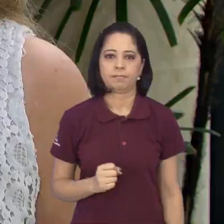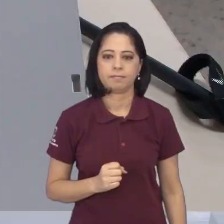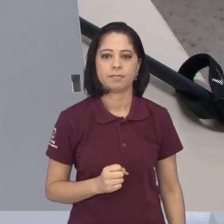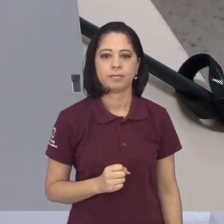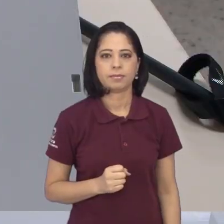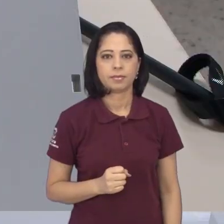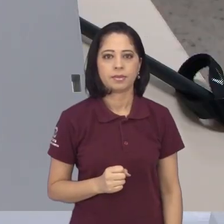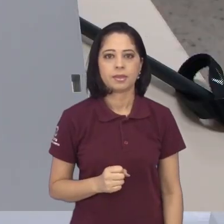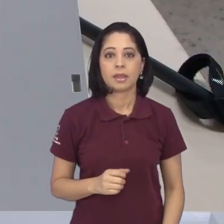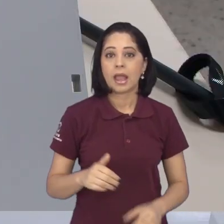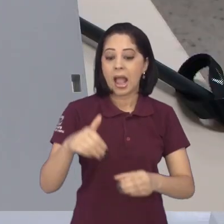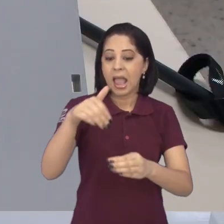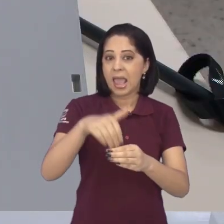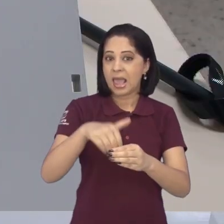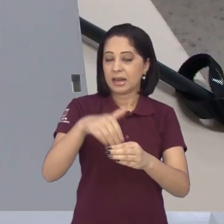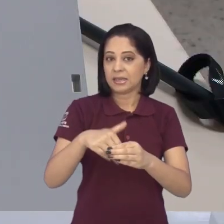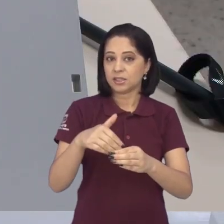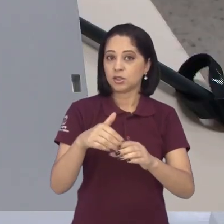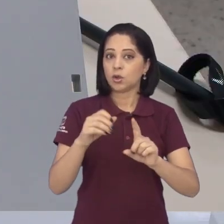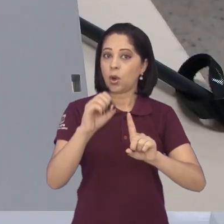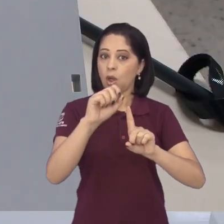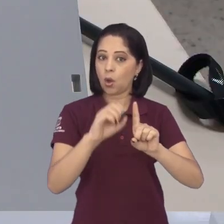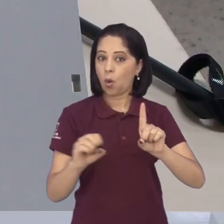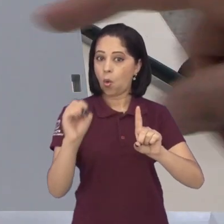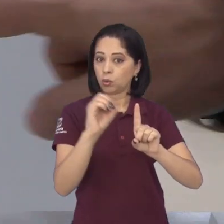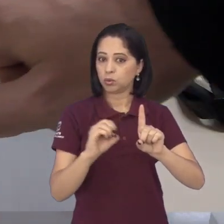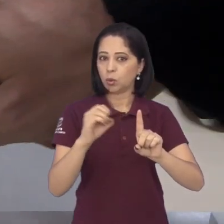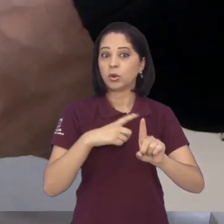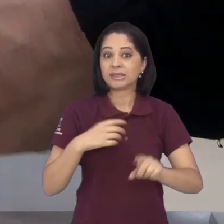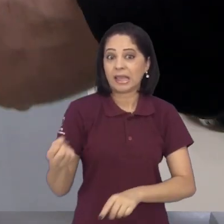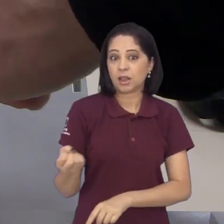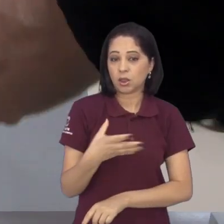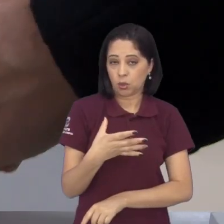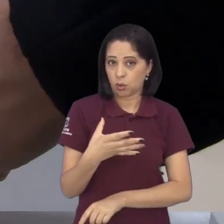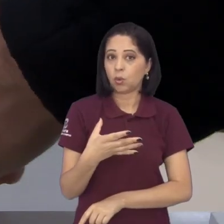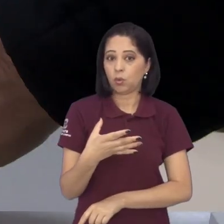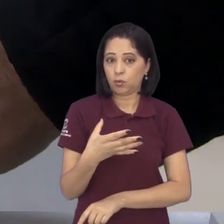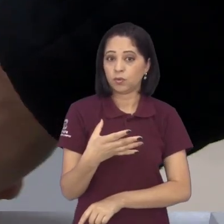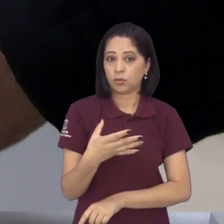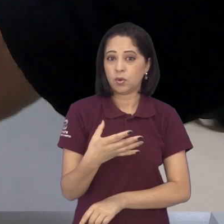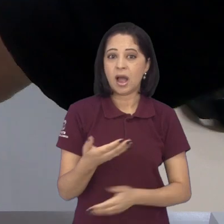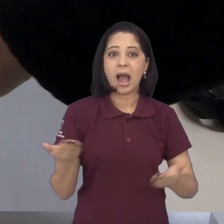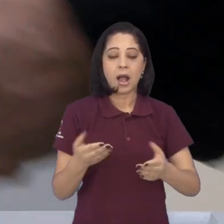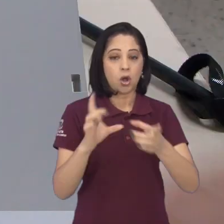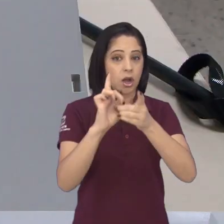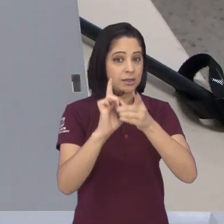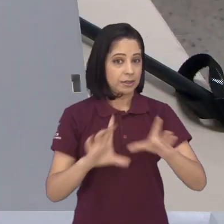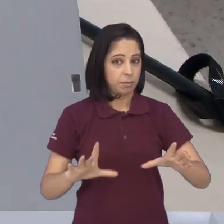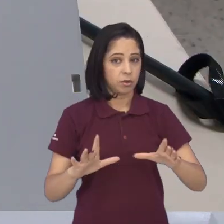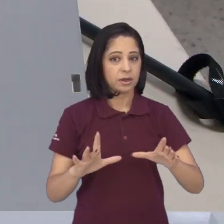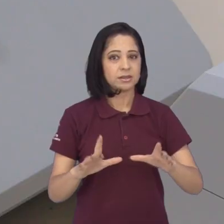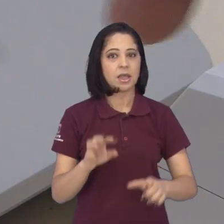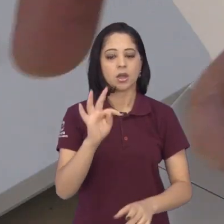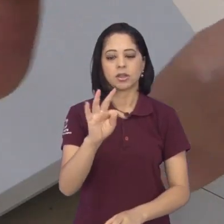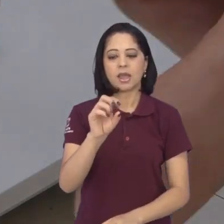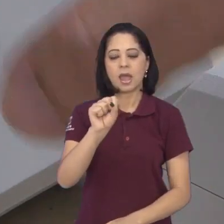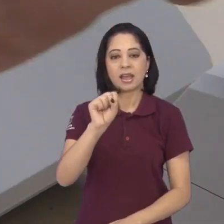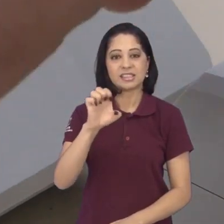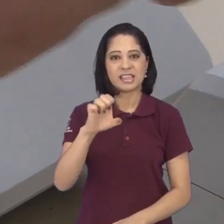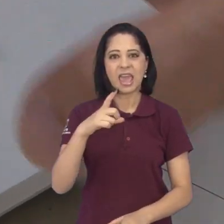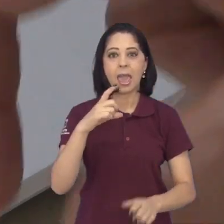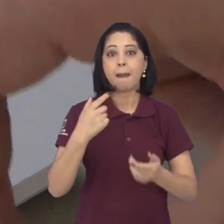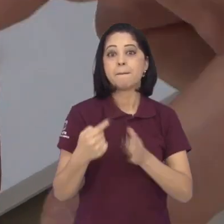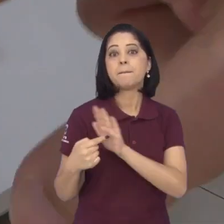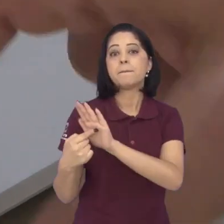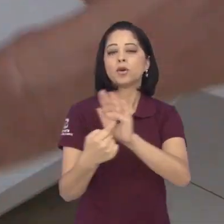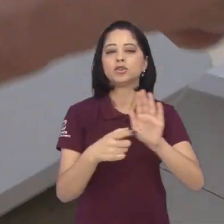desviado. E as eleições deste ano contam com novidades. Para tornar o processo mais igualitário e democrático, o TSE